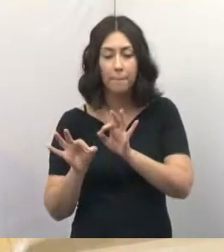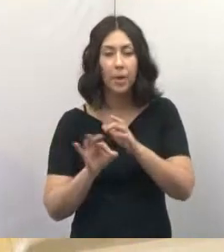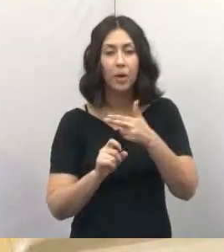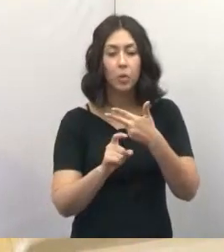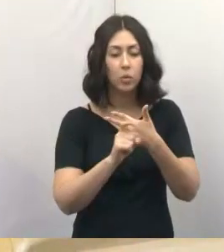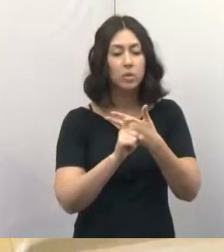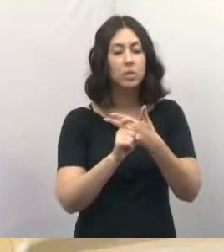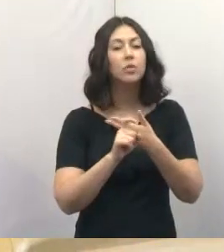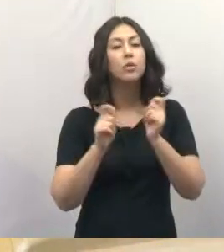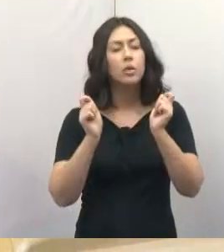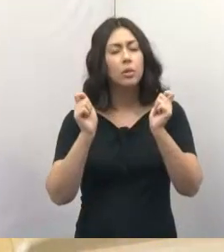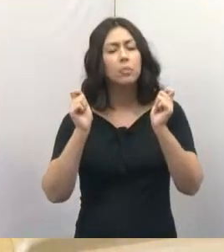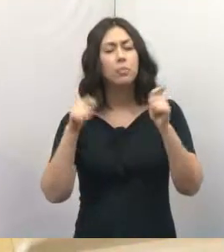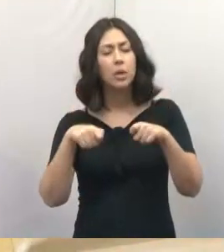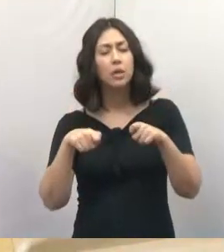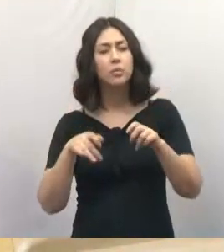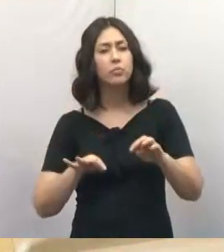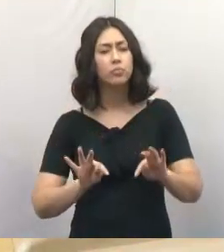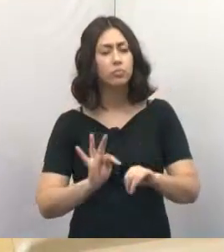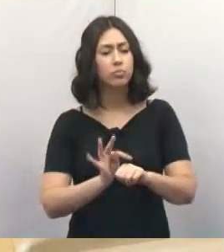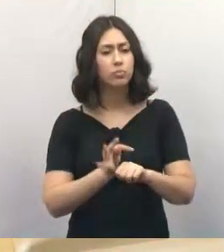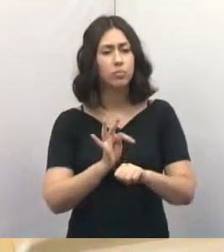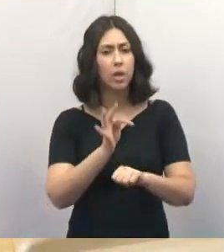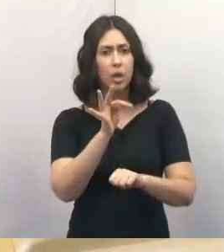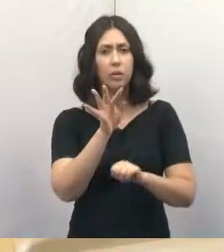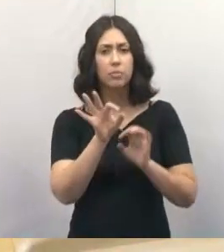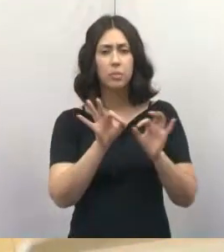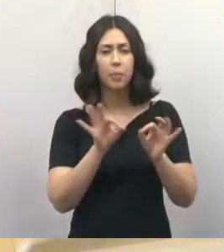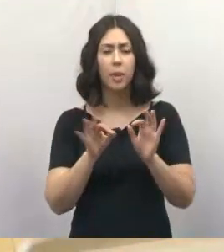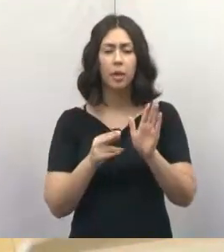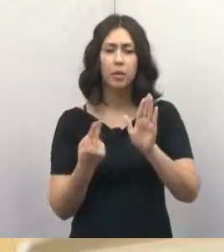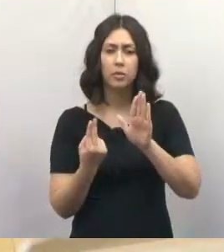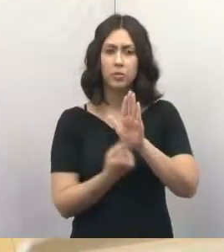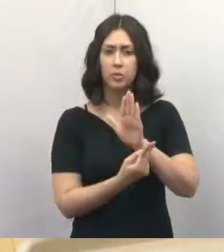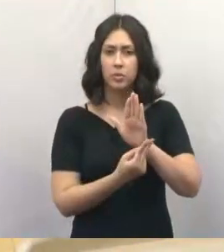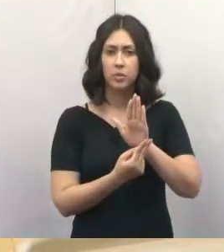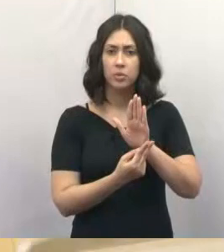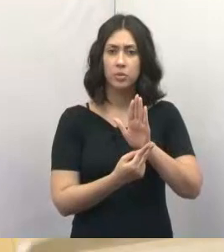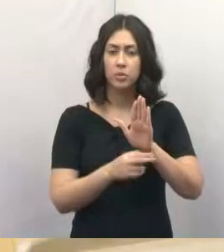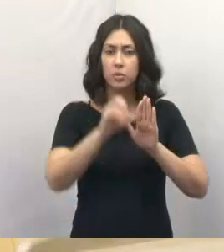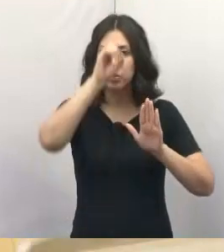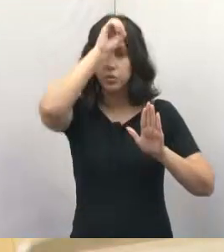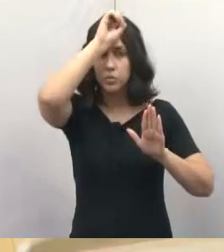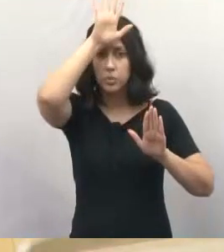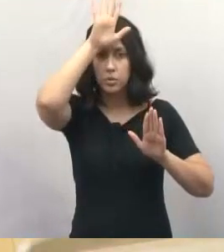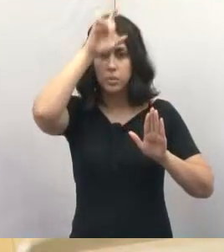Executivo para realizar adequações técnicas. Assinam os vereadores Dr. Rodrigo